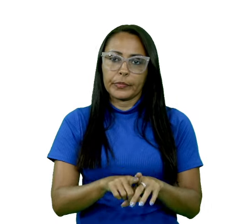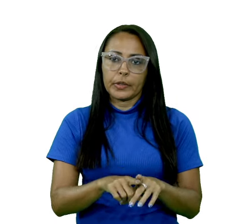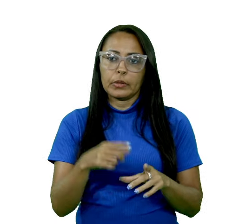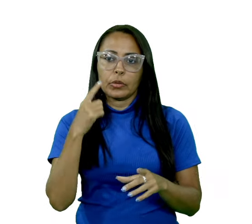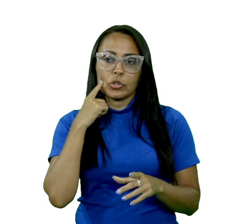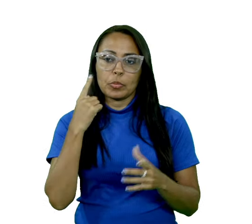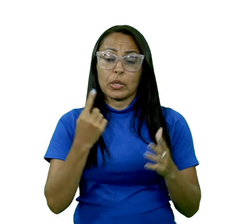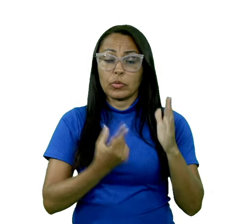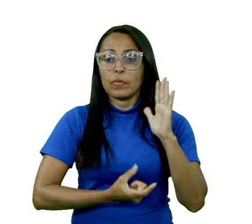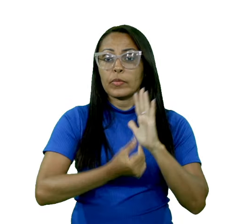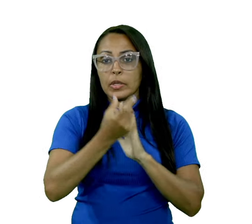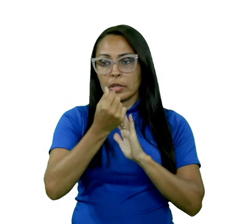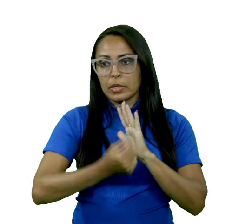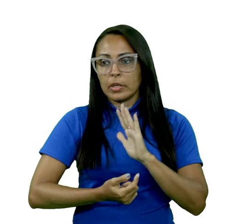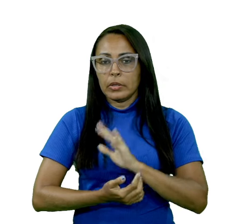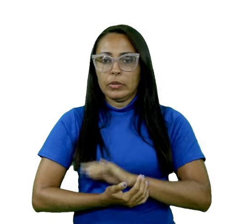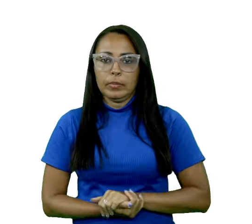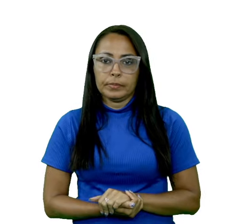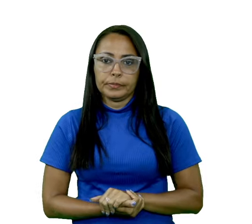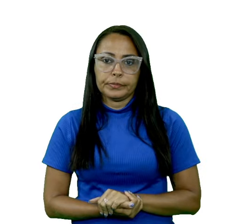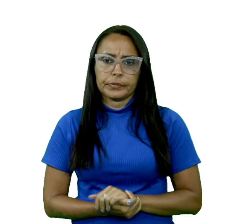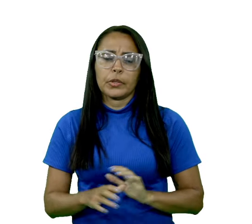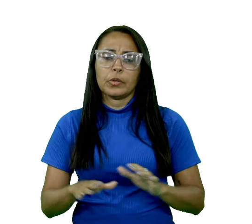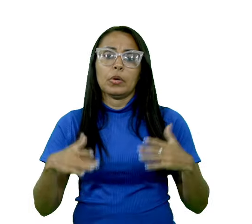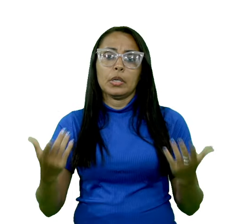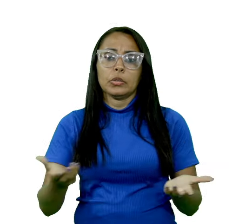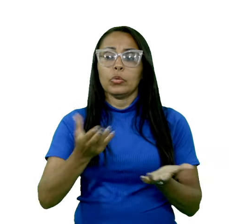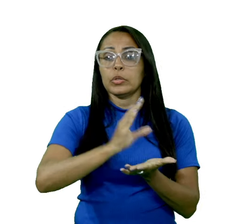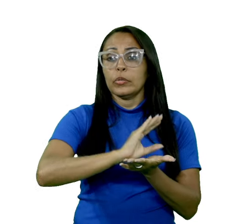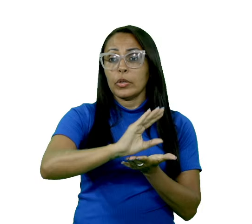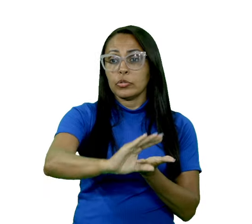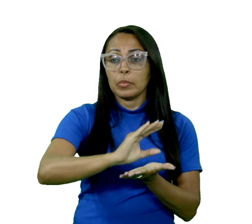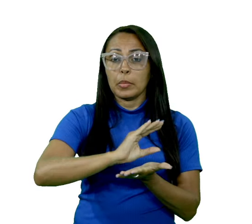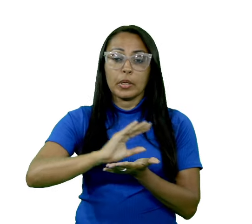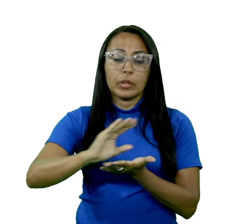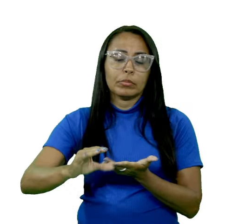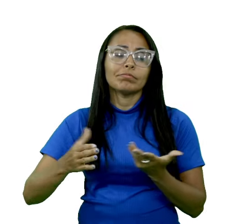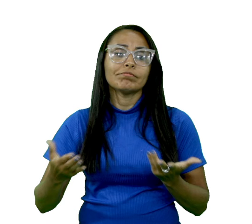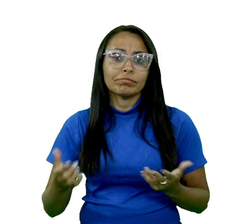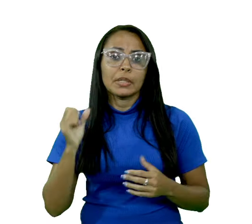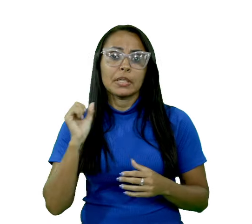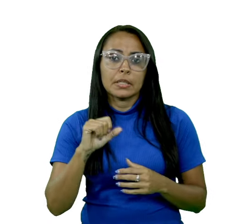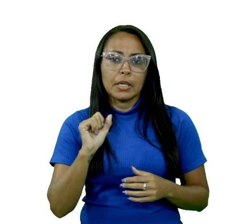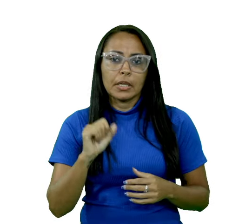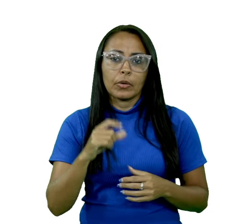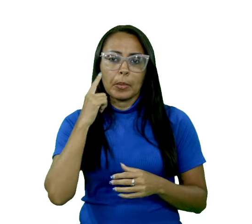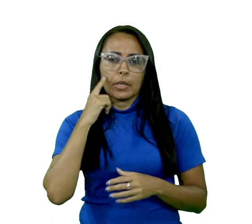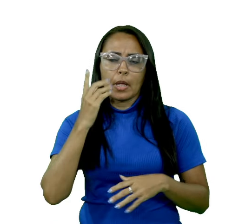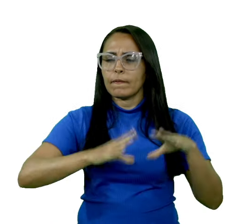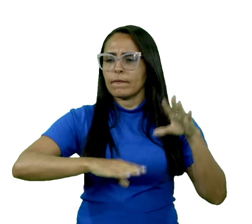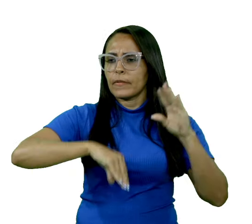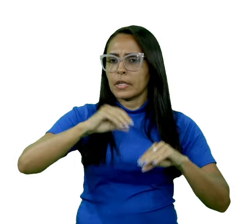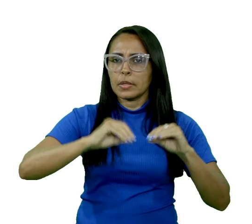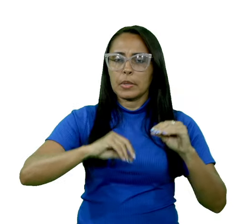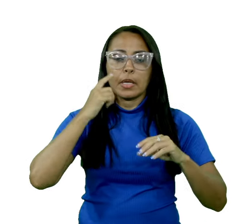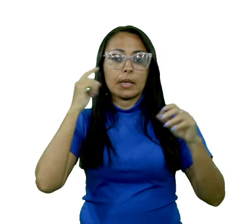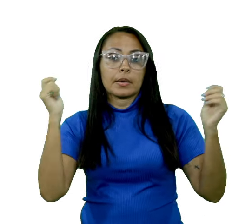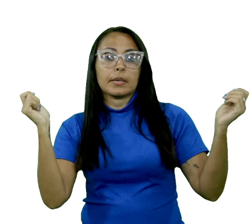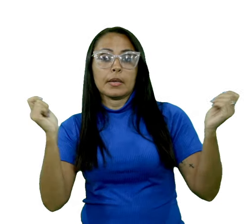aspecto financeiro. Quais são os investimentos que a empresa deverá fazer para aumentar a flexibilidade, a